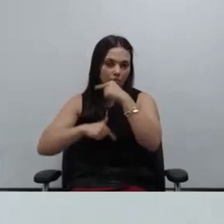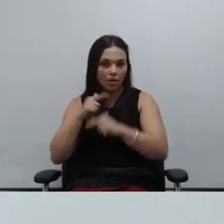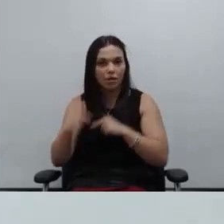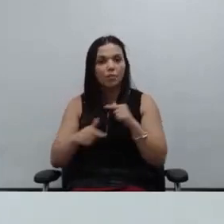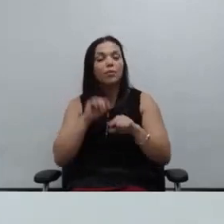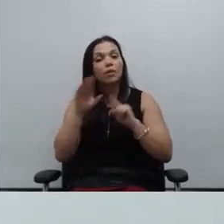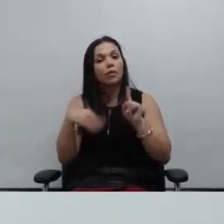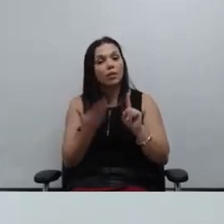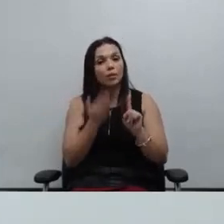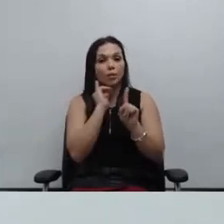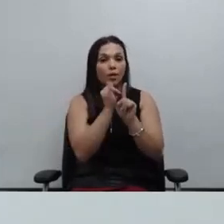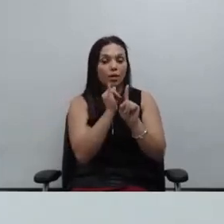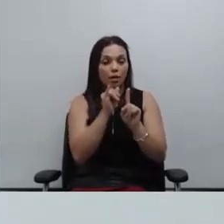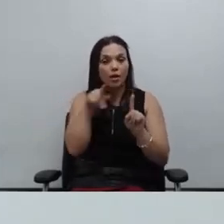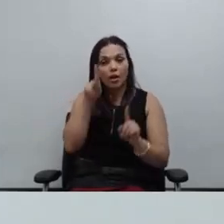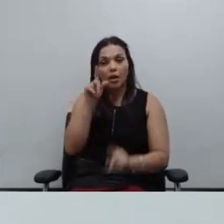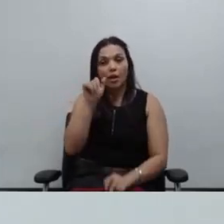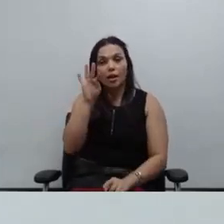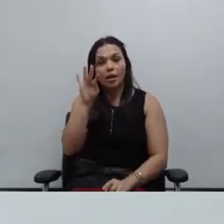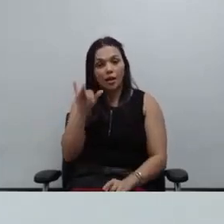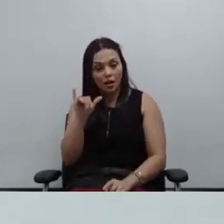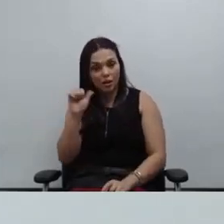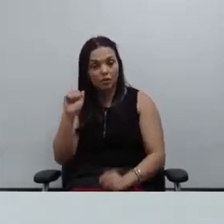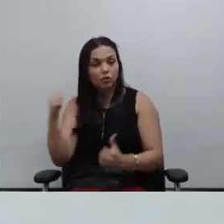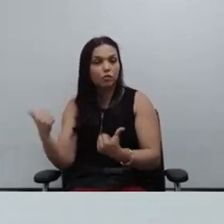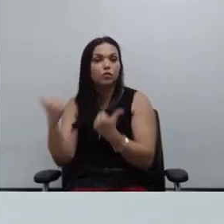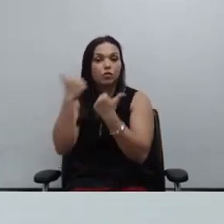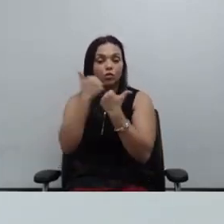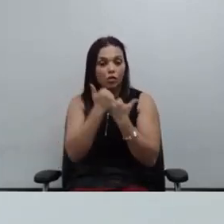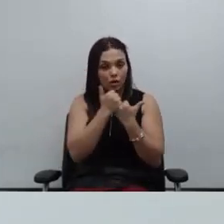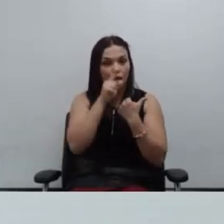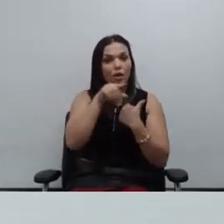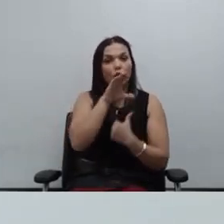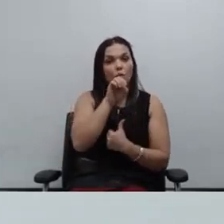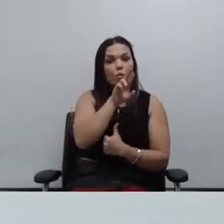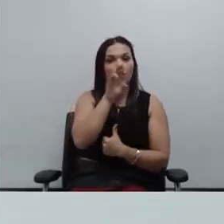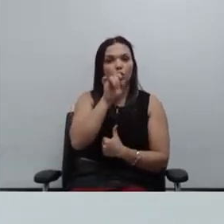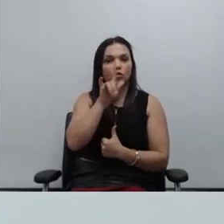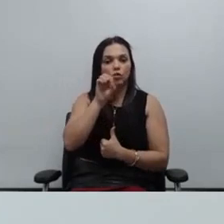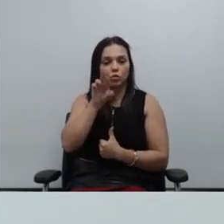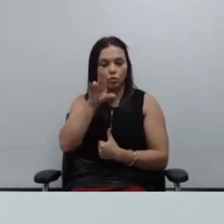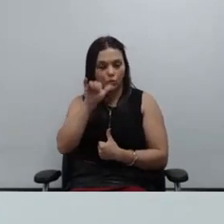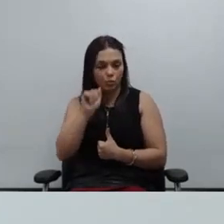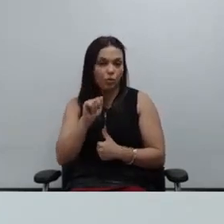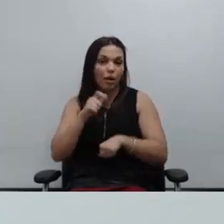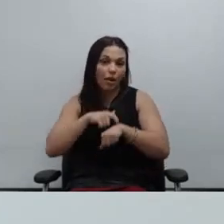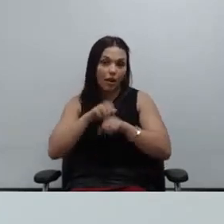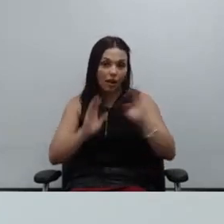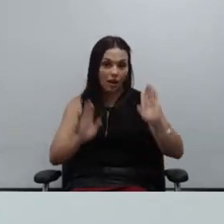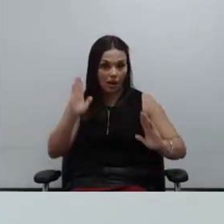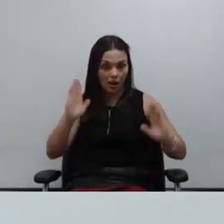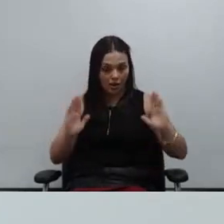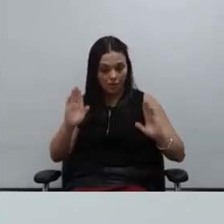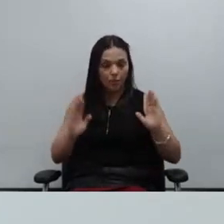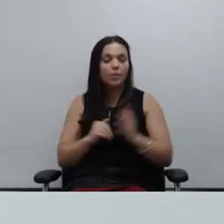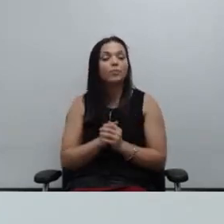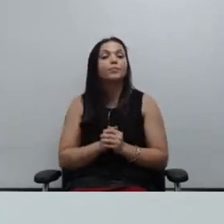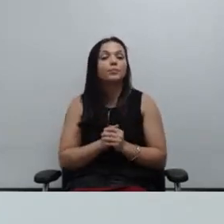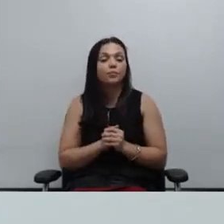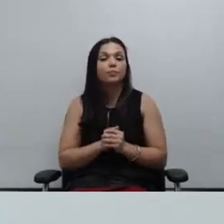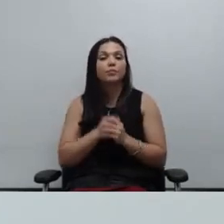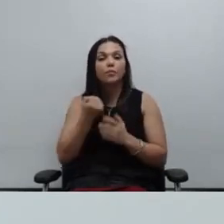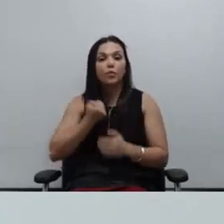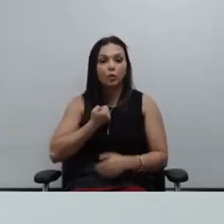então distribuída à conselheira Cátia Beja Romero, corregedora-geral à época. Houve pedido de vista dos autos na ocasião. As